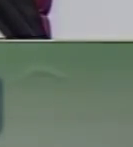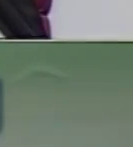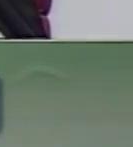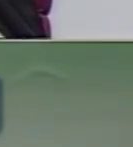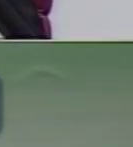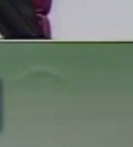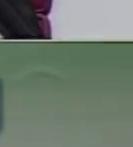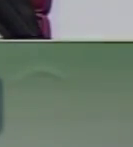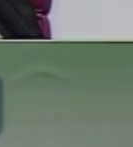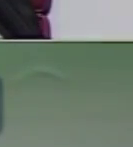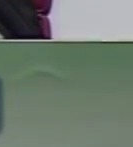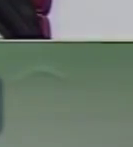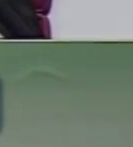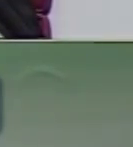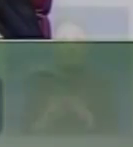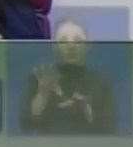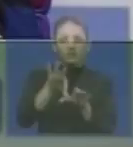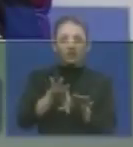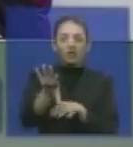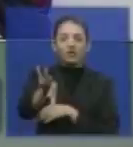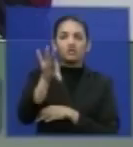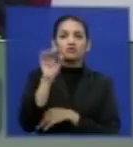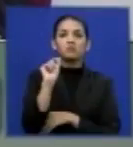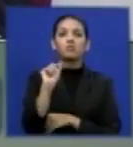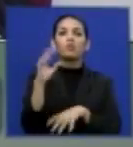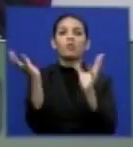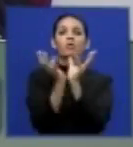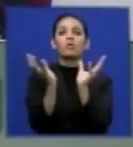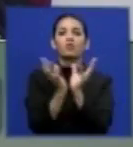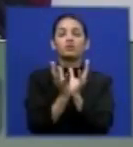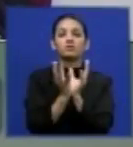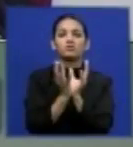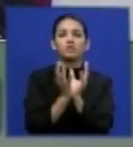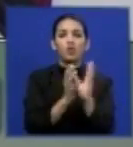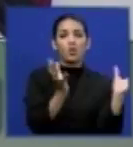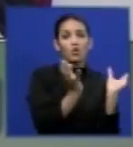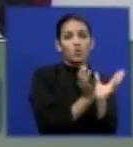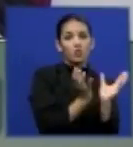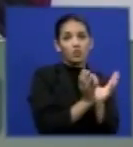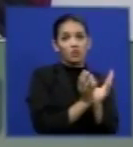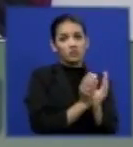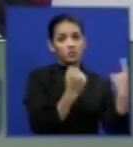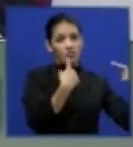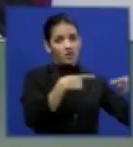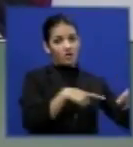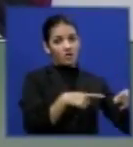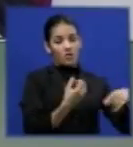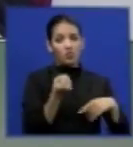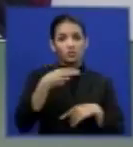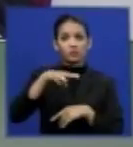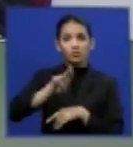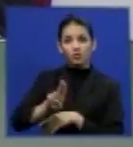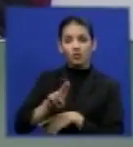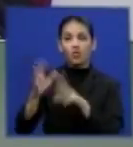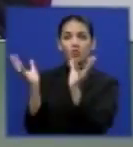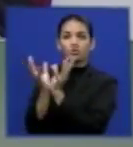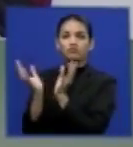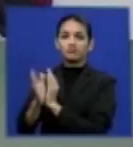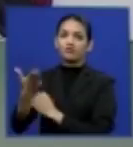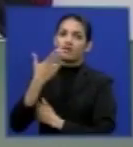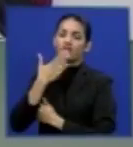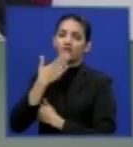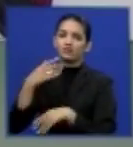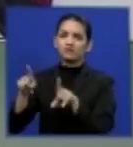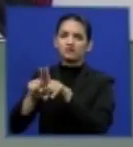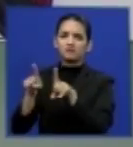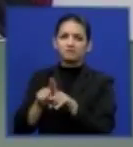primeiro de qual dos grupos, ou seja, aquele que defende a constitucionalidade da vedação dos pneus, que tem,